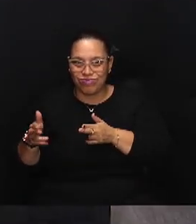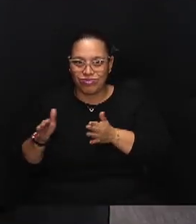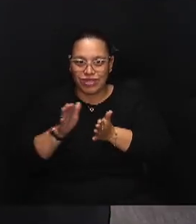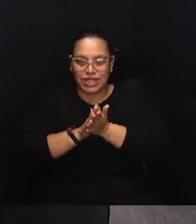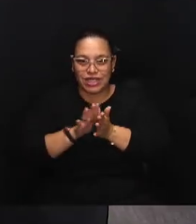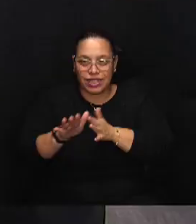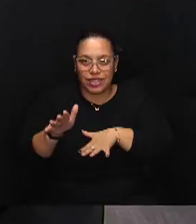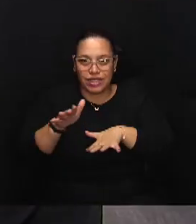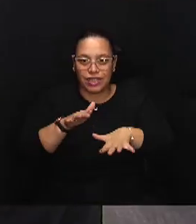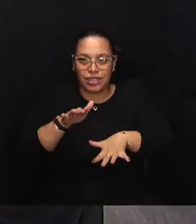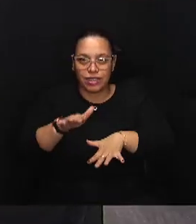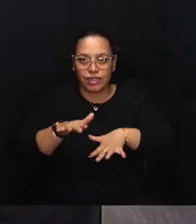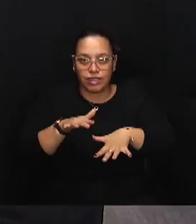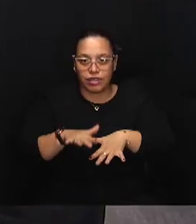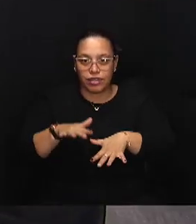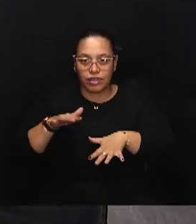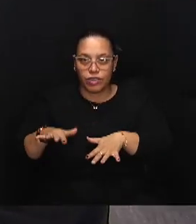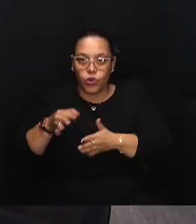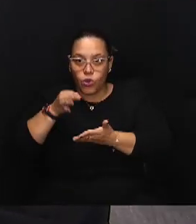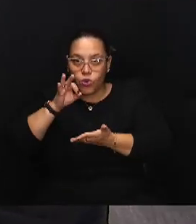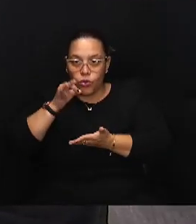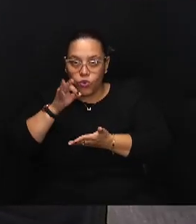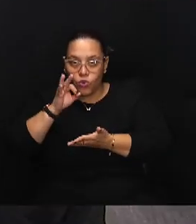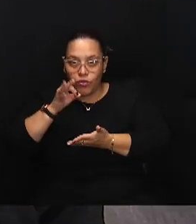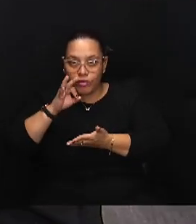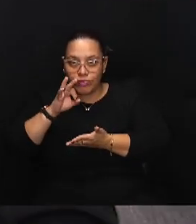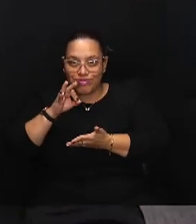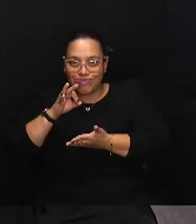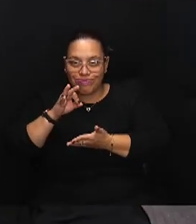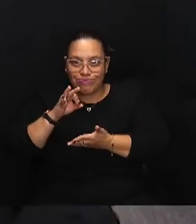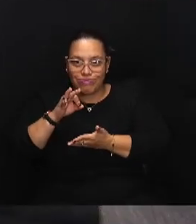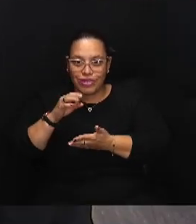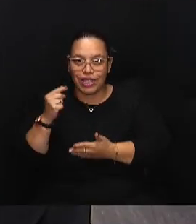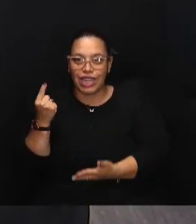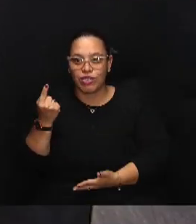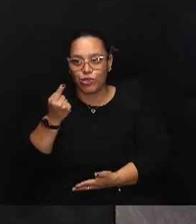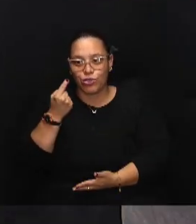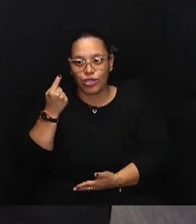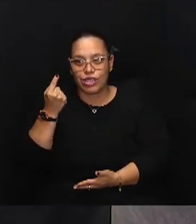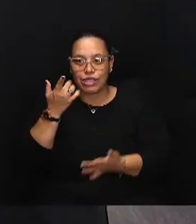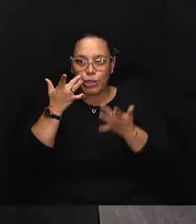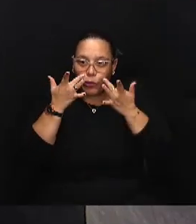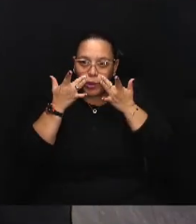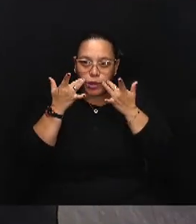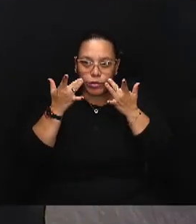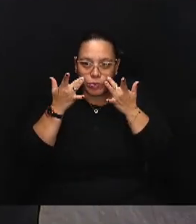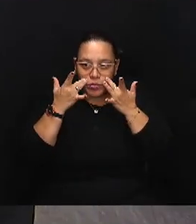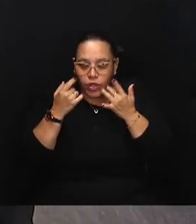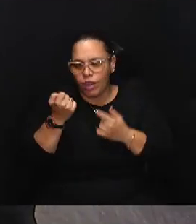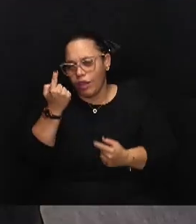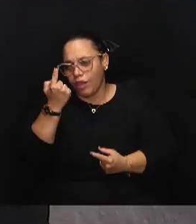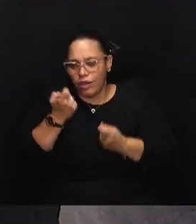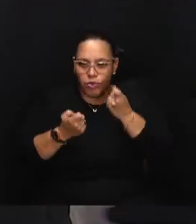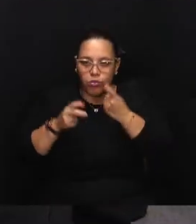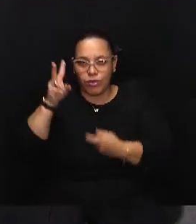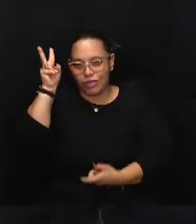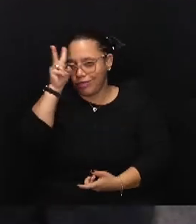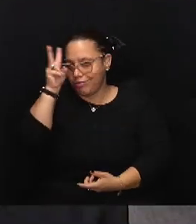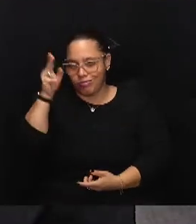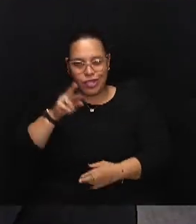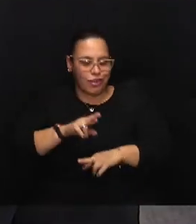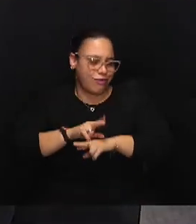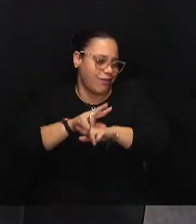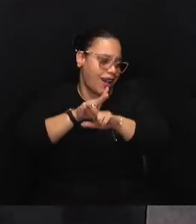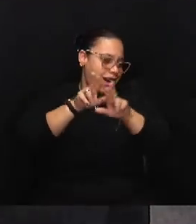como se alguém tivesse pisado o café que ele havia derrubado, e ele estava sozinho no teatro. Então essa é uma das histórias, mas tem várias por ali